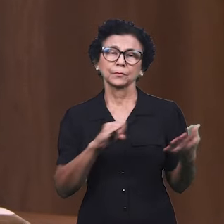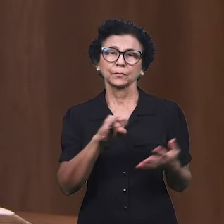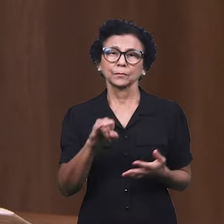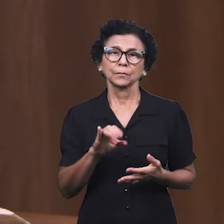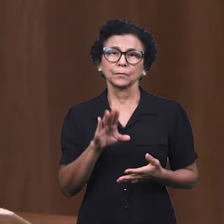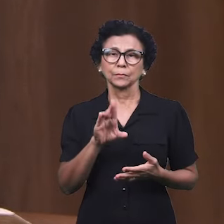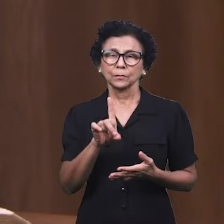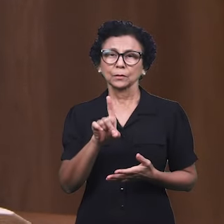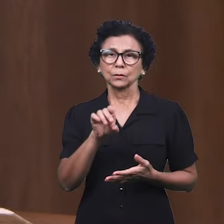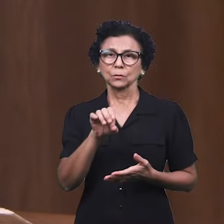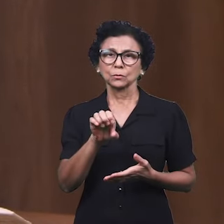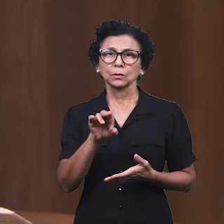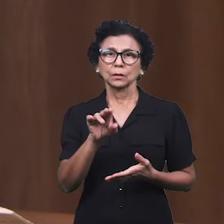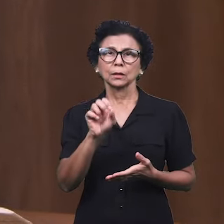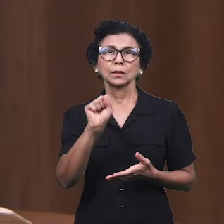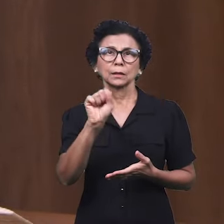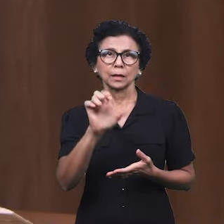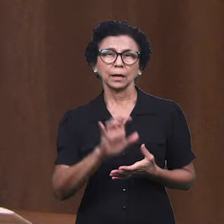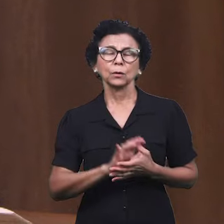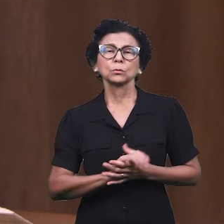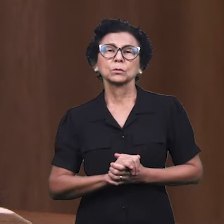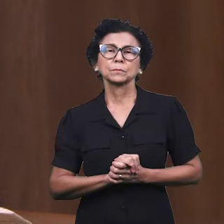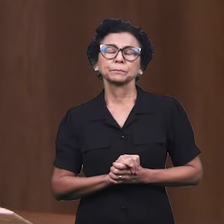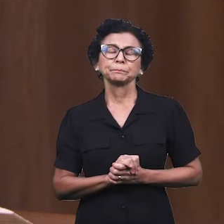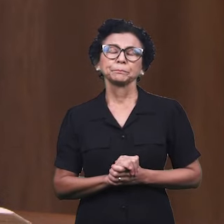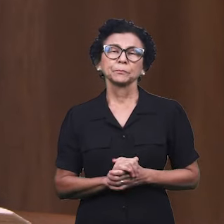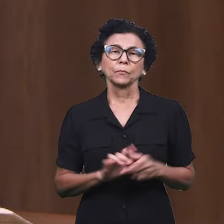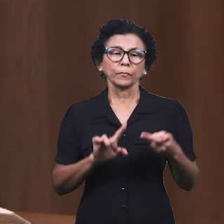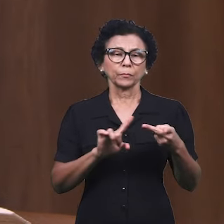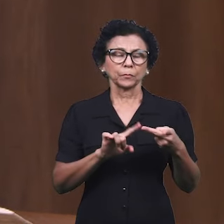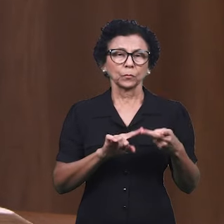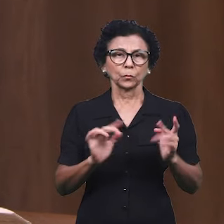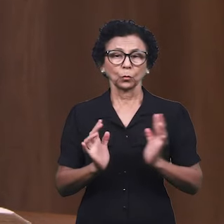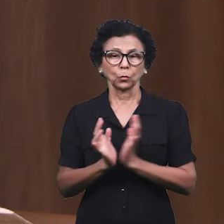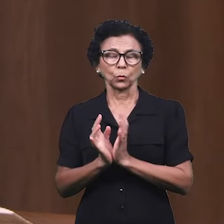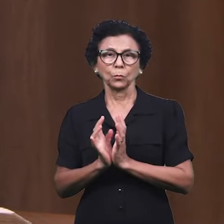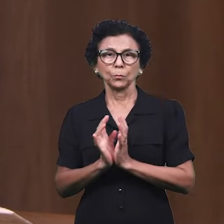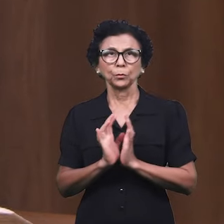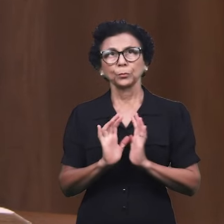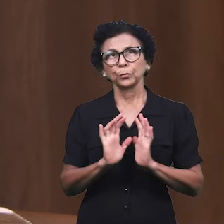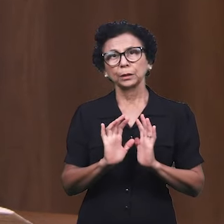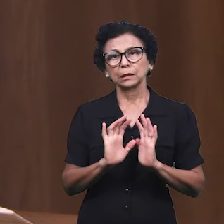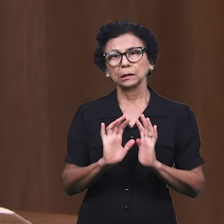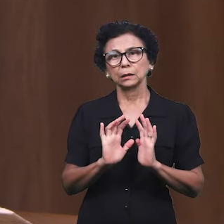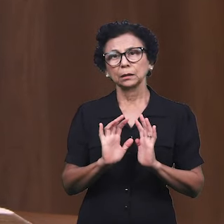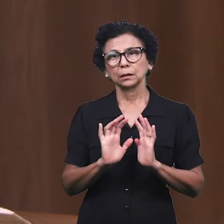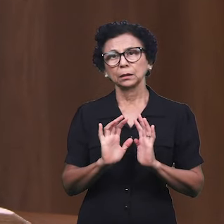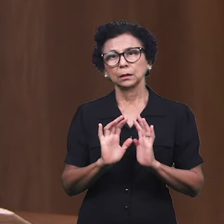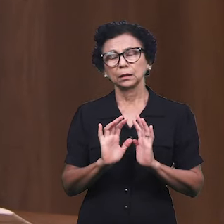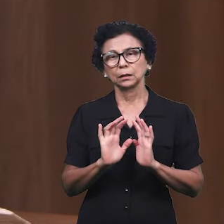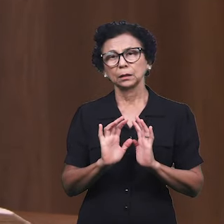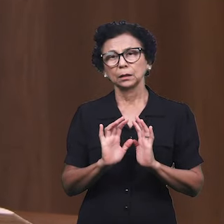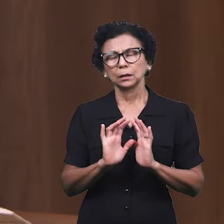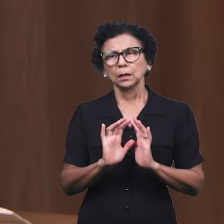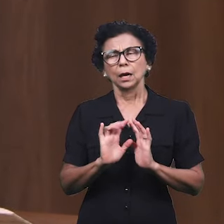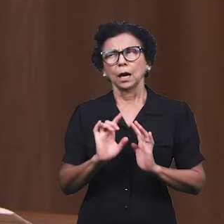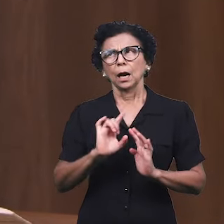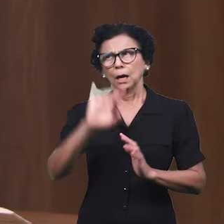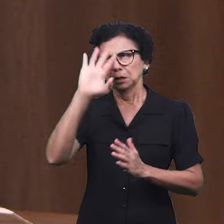superabundante, né, a palavra, da ala judaizante, que defendiam, que criam no